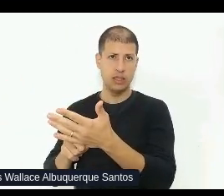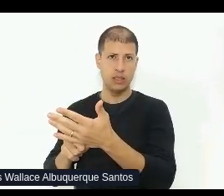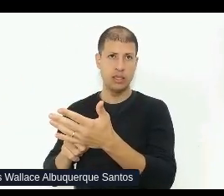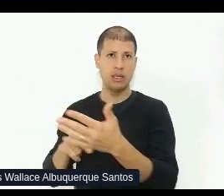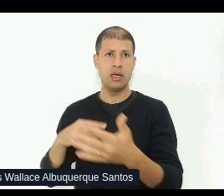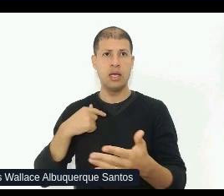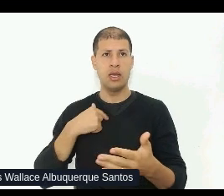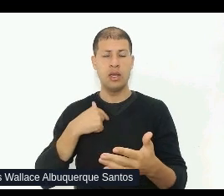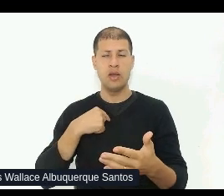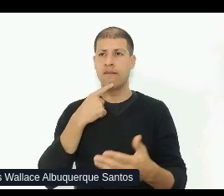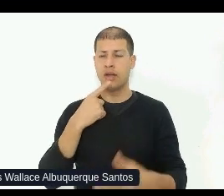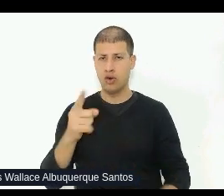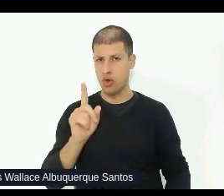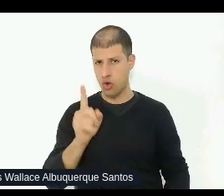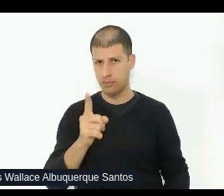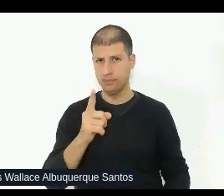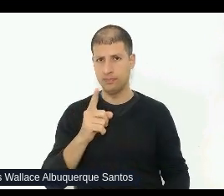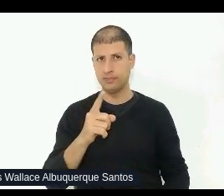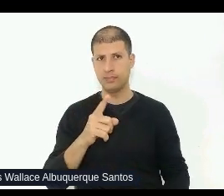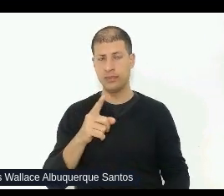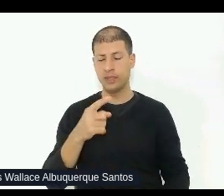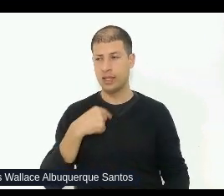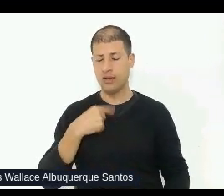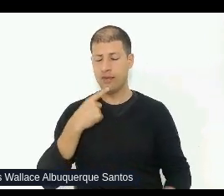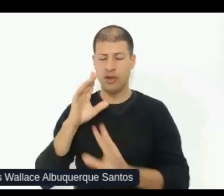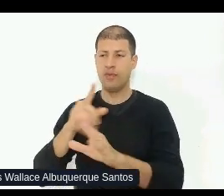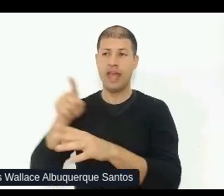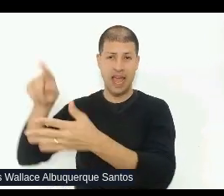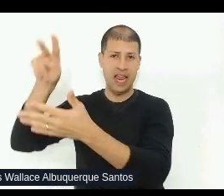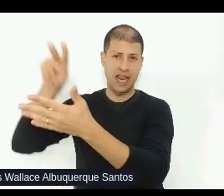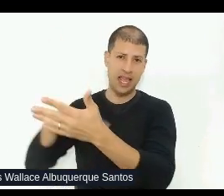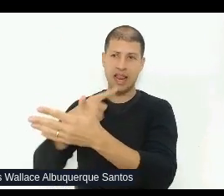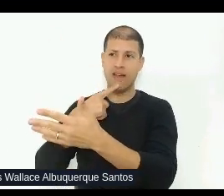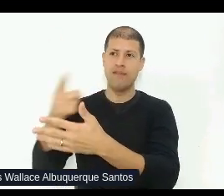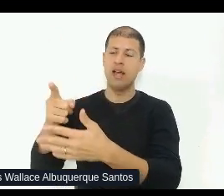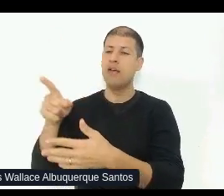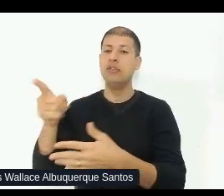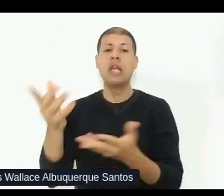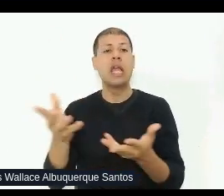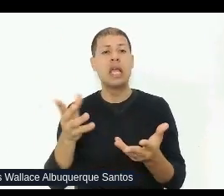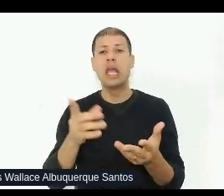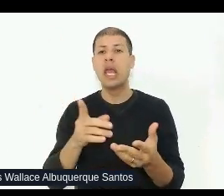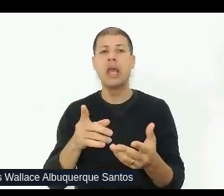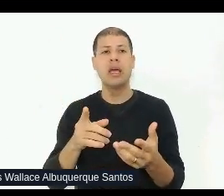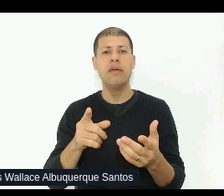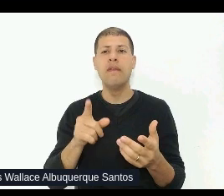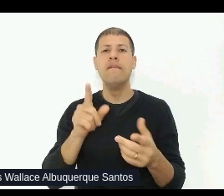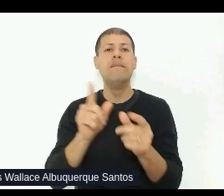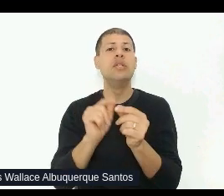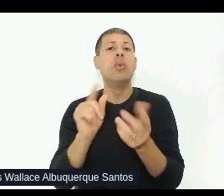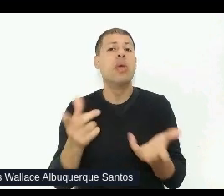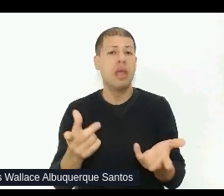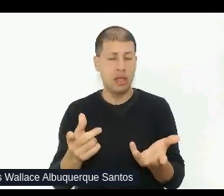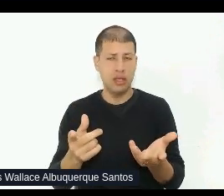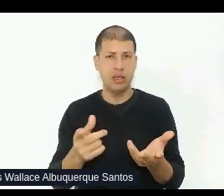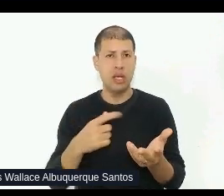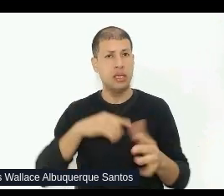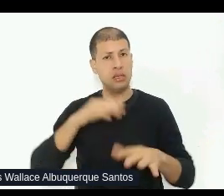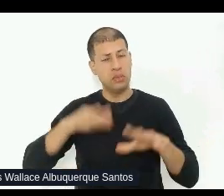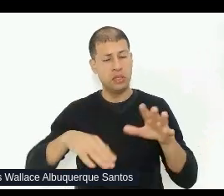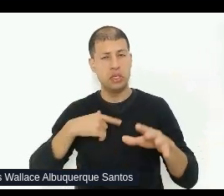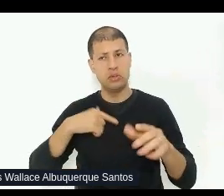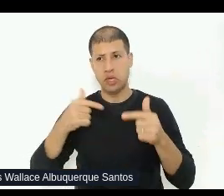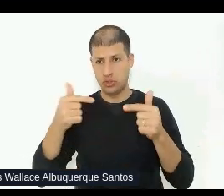eu digo para ela, eu digo não, ela faz a leitura, ela me diz qual ação ela quer tomar dentro do protótipo, e aí, dependendo da ação, se ela